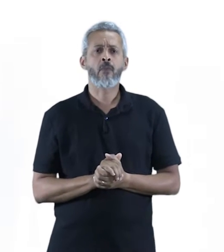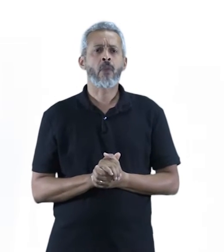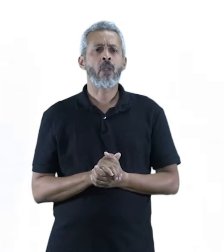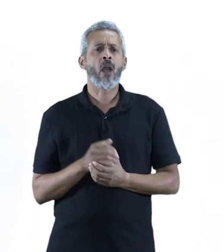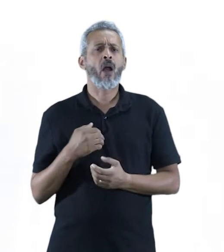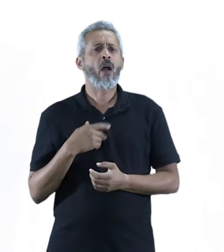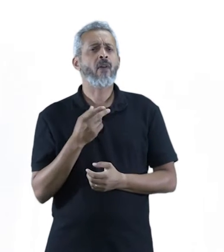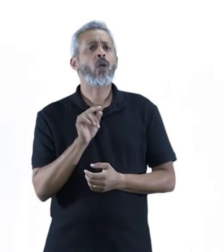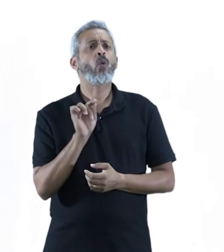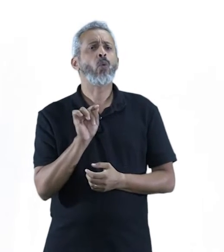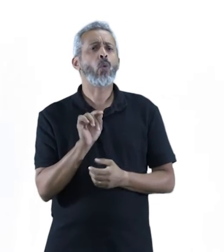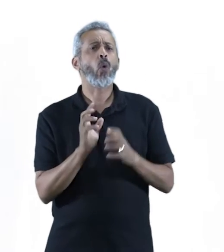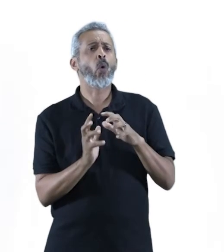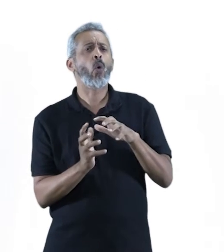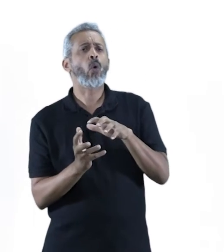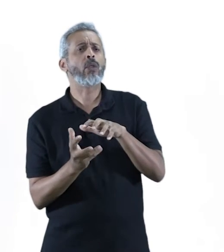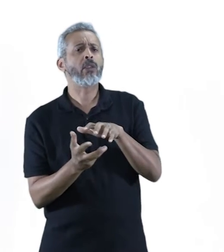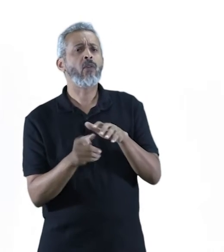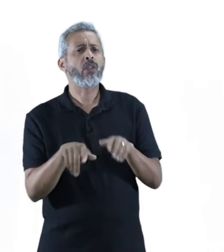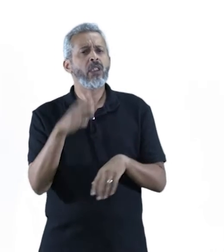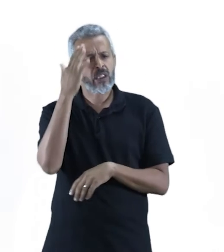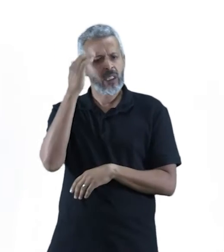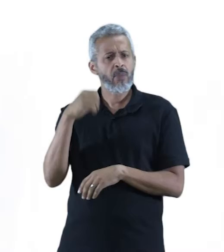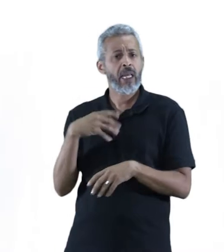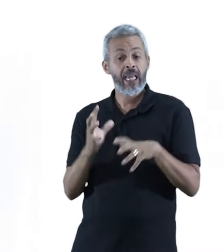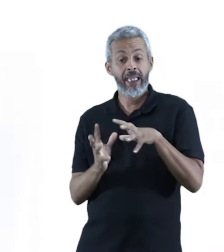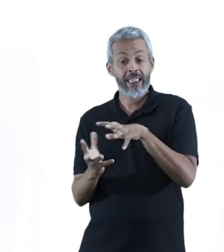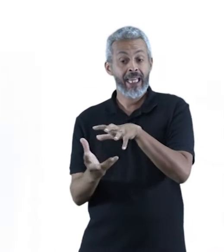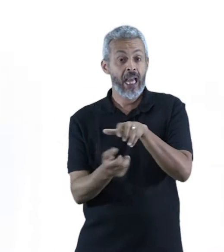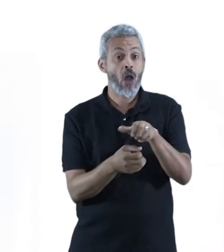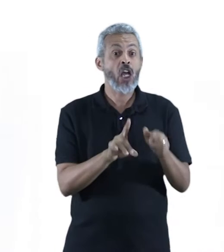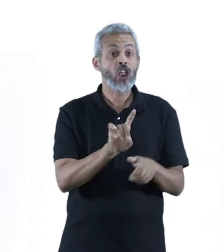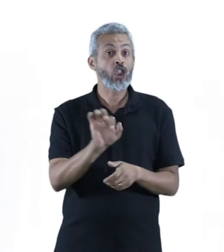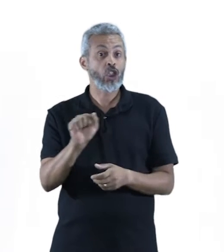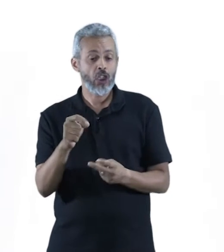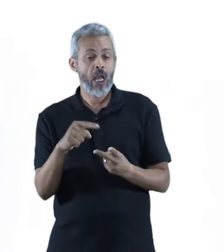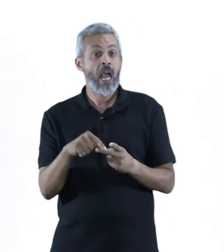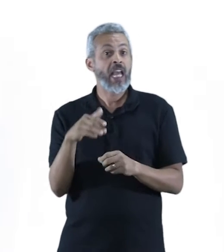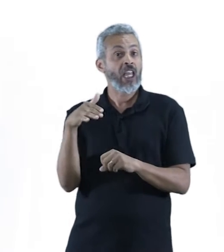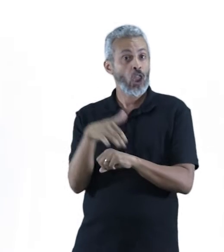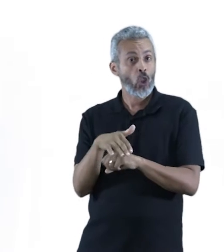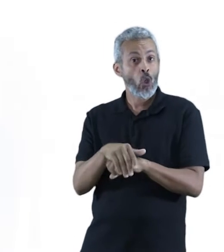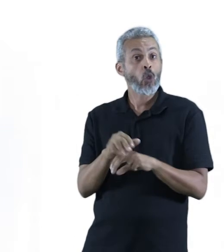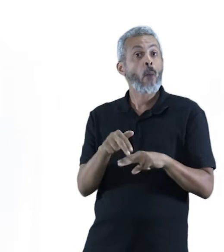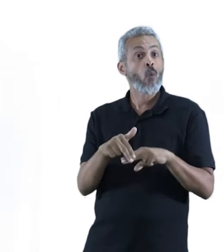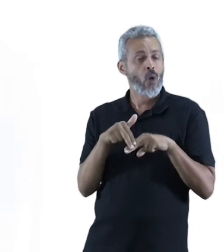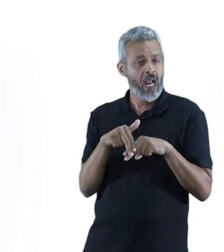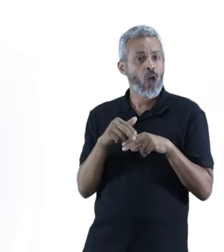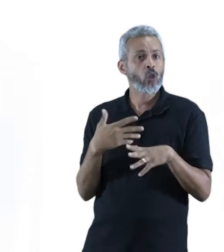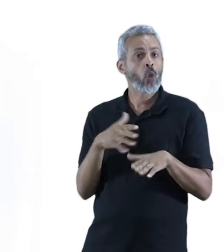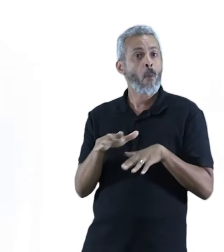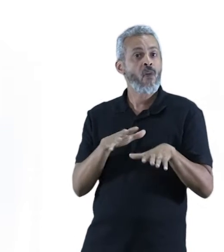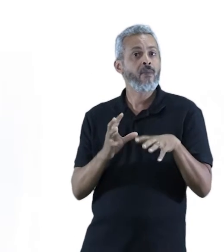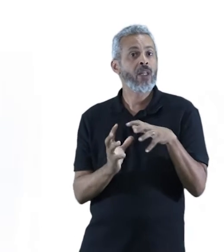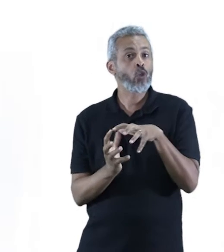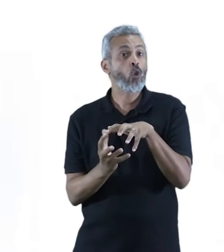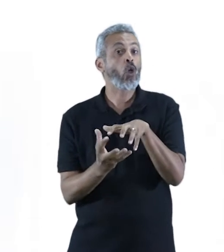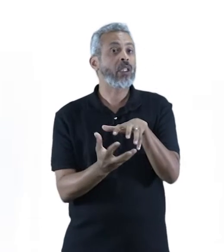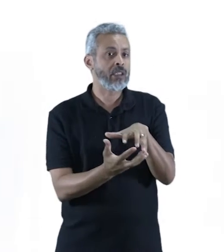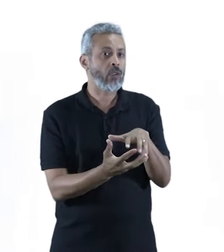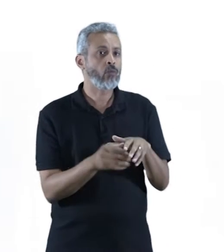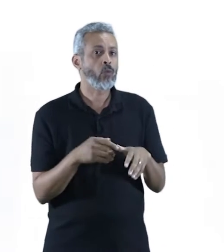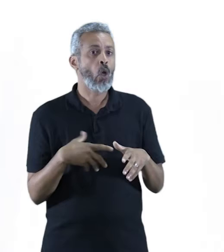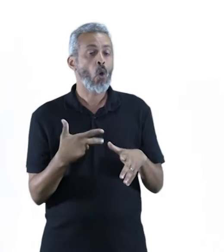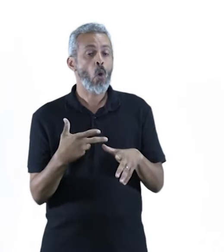Por falar em rotação, você sabia que na Terra há dia e noite por causa do movimento de rotação da Terra